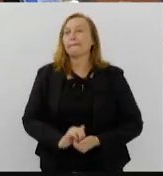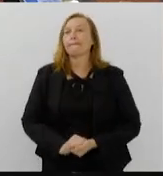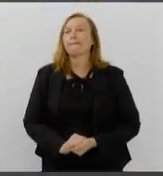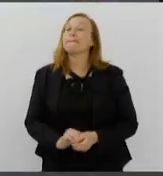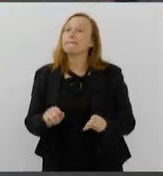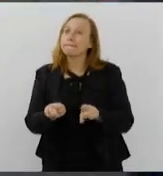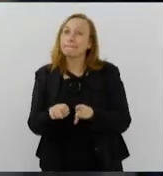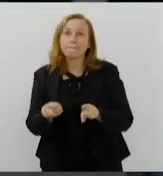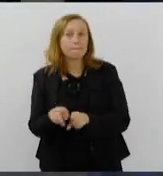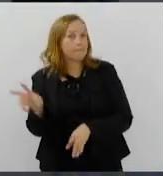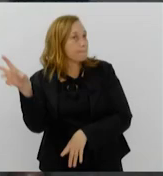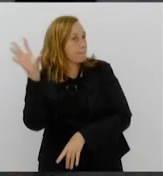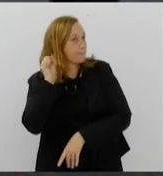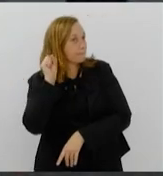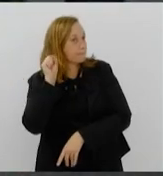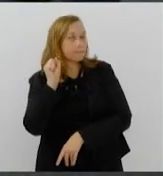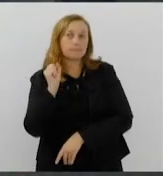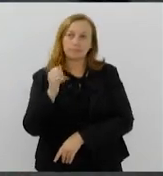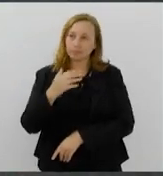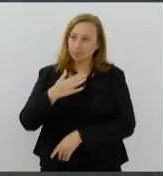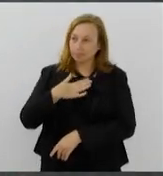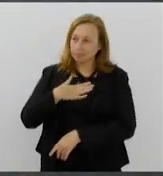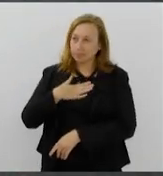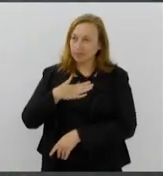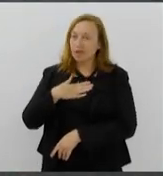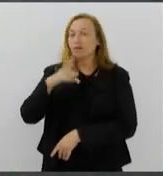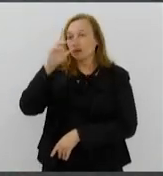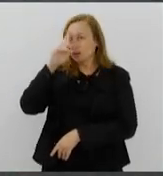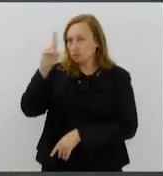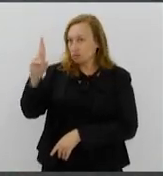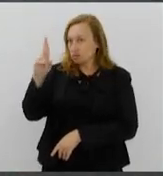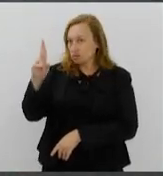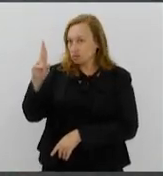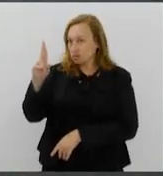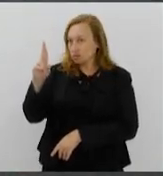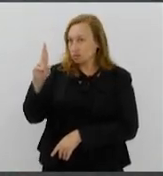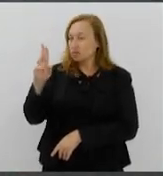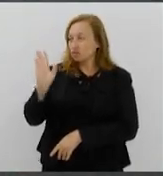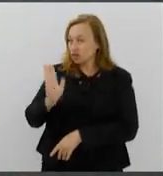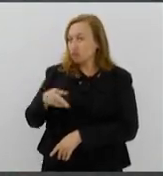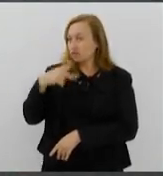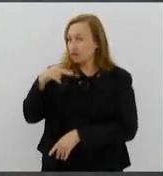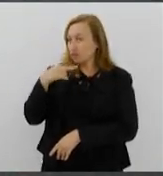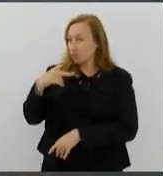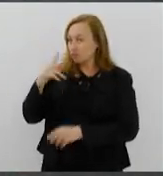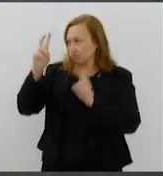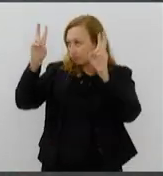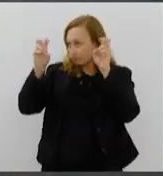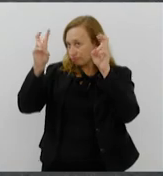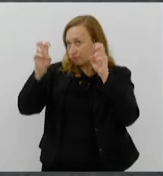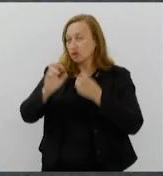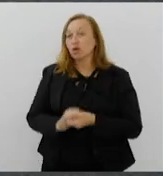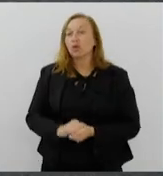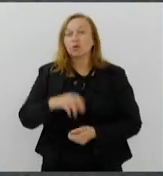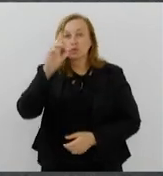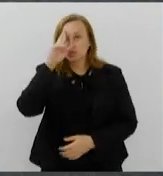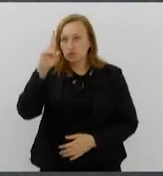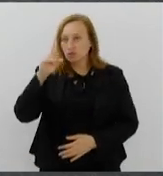também me ouvisse, já que Vossa Excelência provocou esse tema. Vossa Excelência